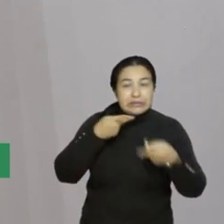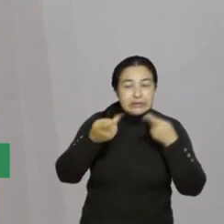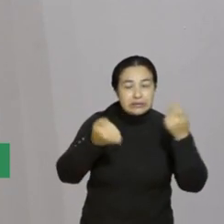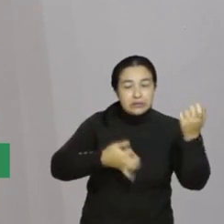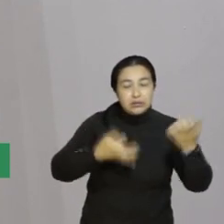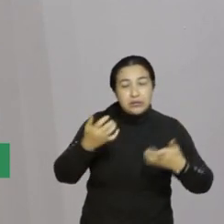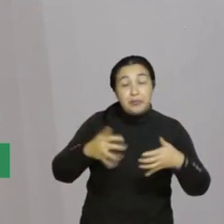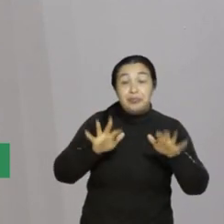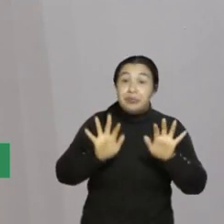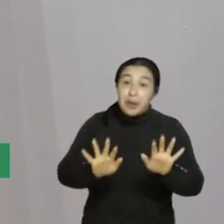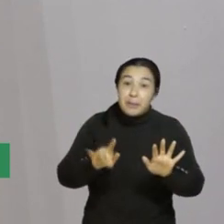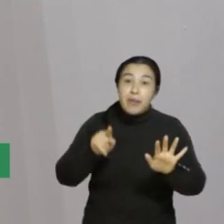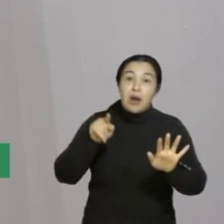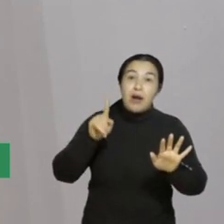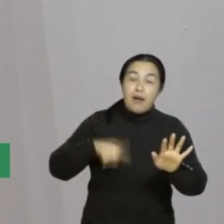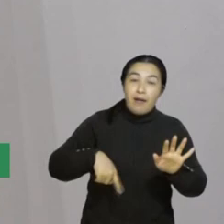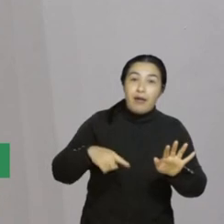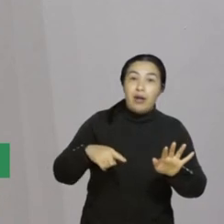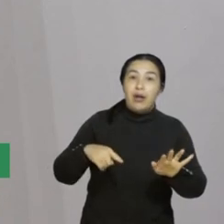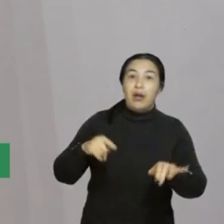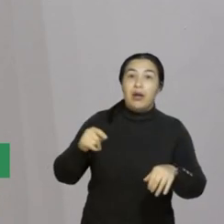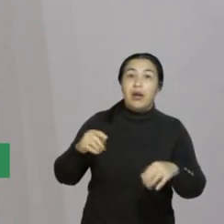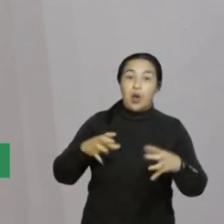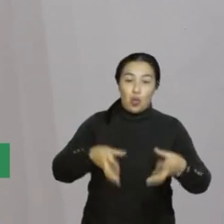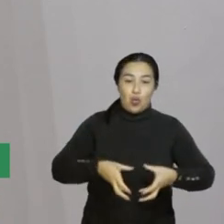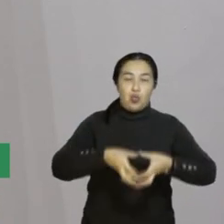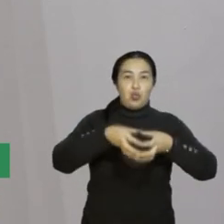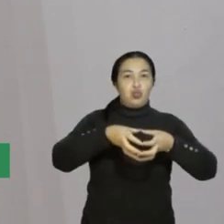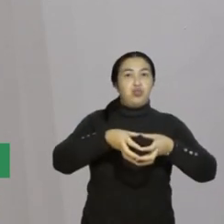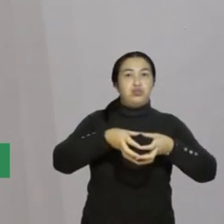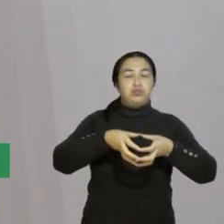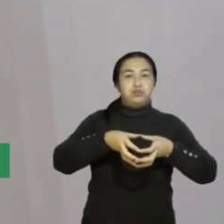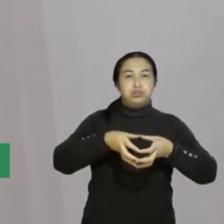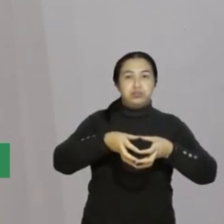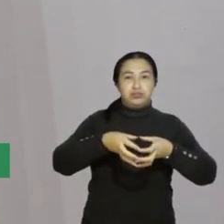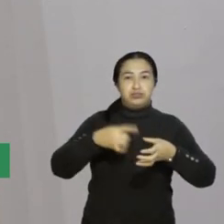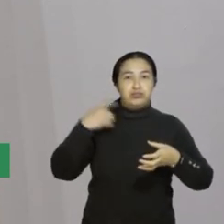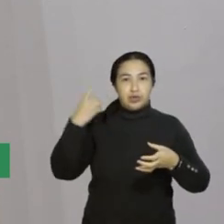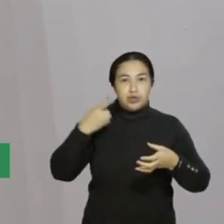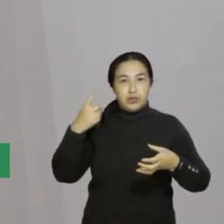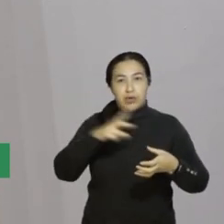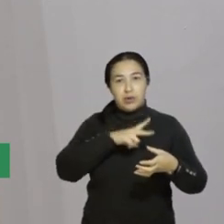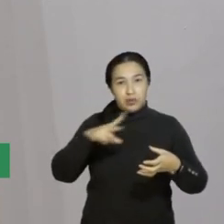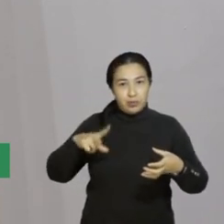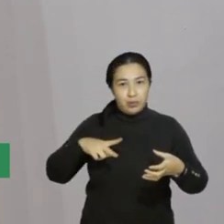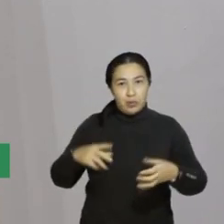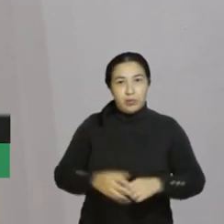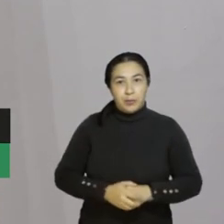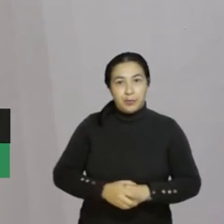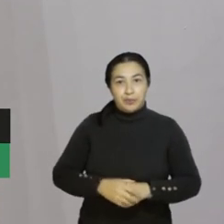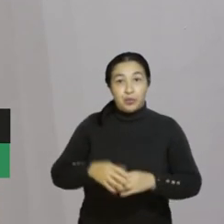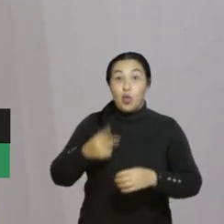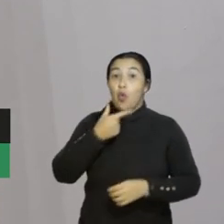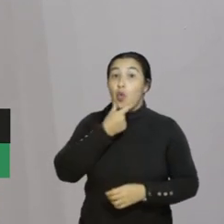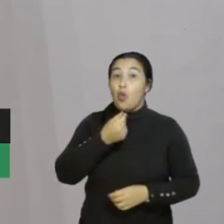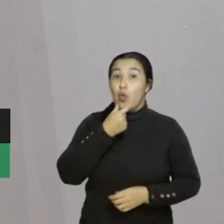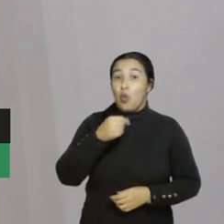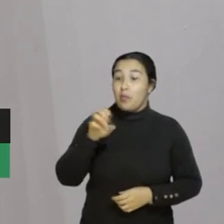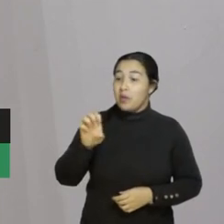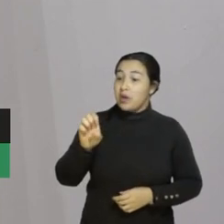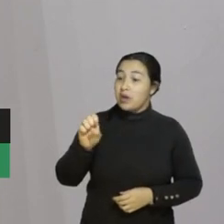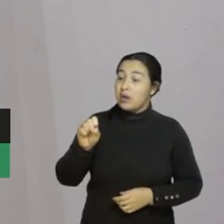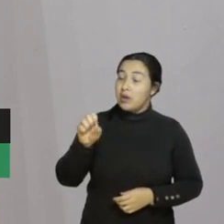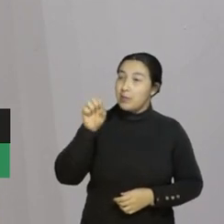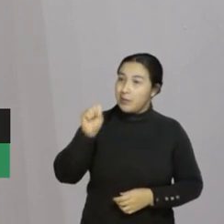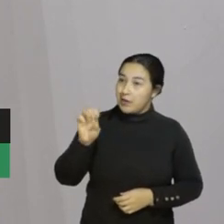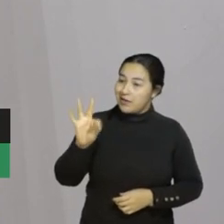Mas, enfim, esse daí é o Green Team da Defensoria Pública. Stalin está orgulhoso. Mas, como